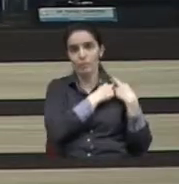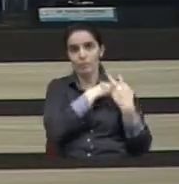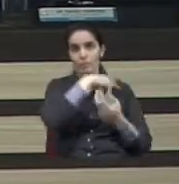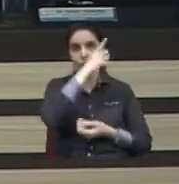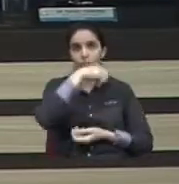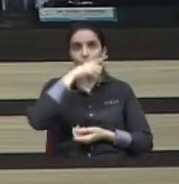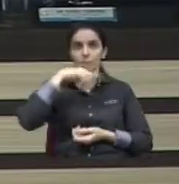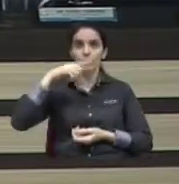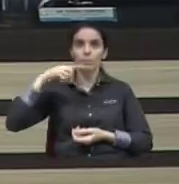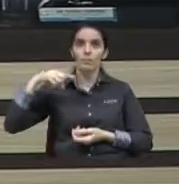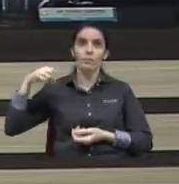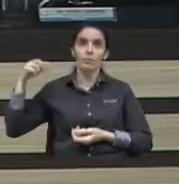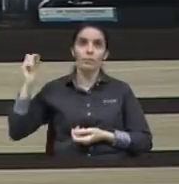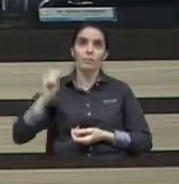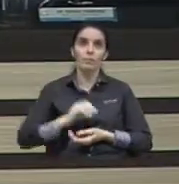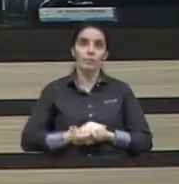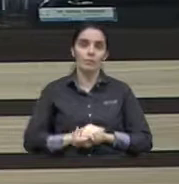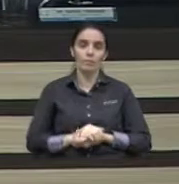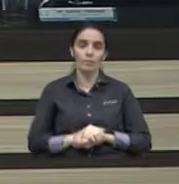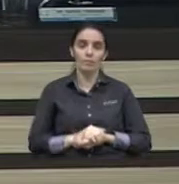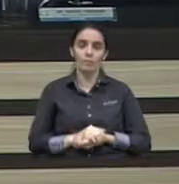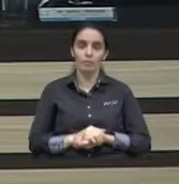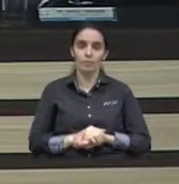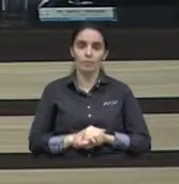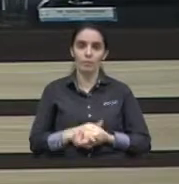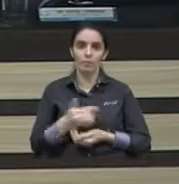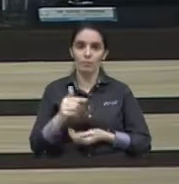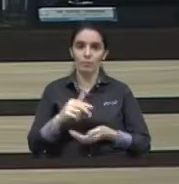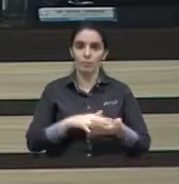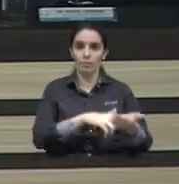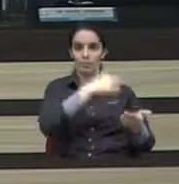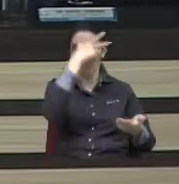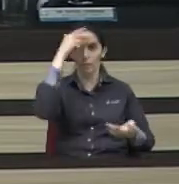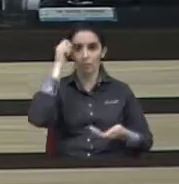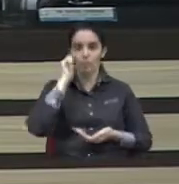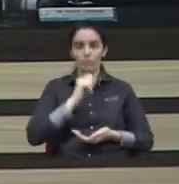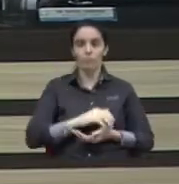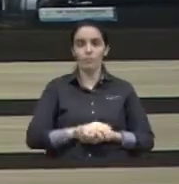Em discussão. Não havendo executivo.